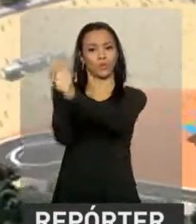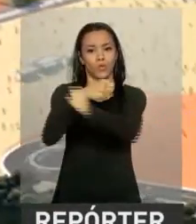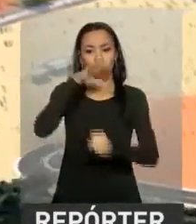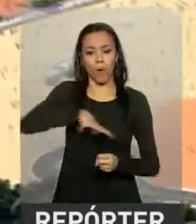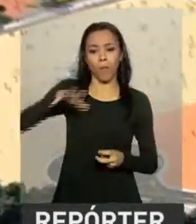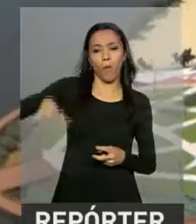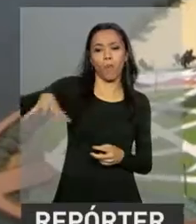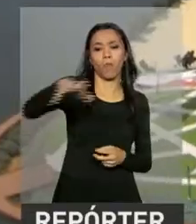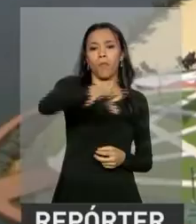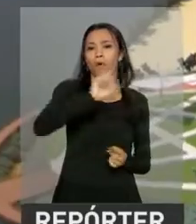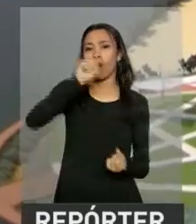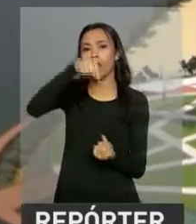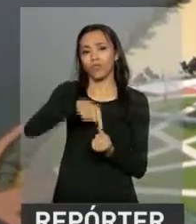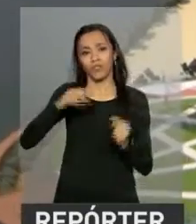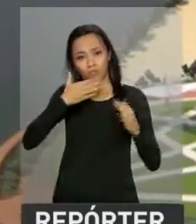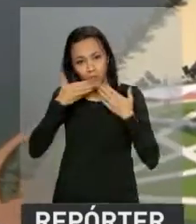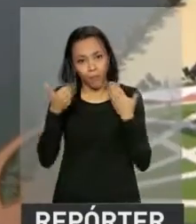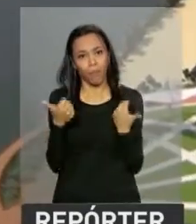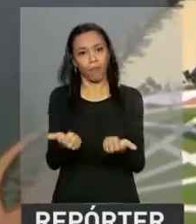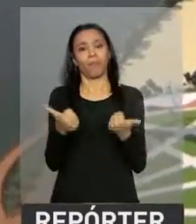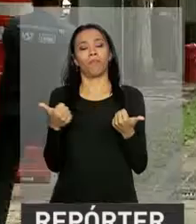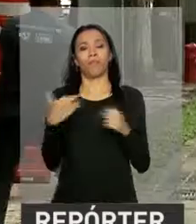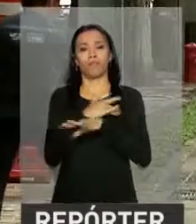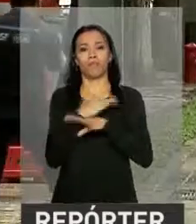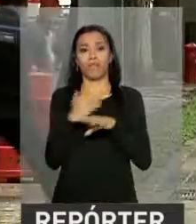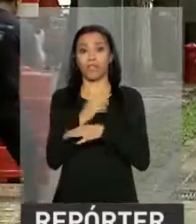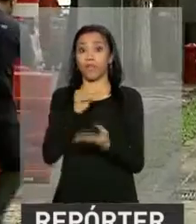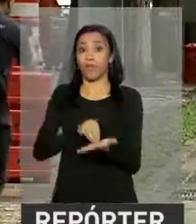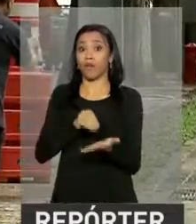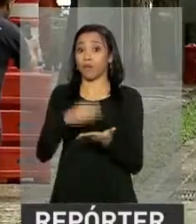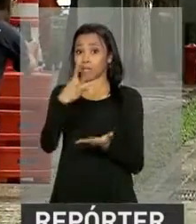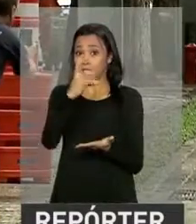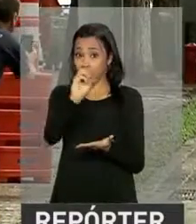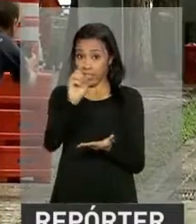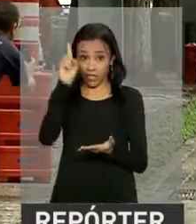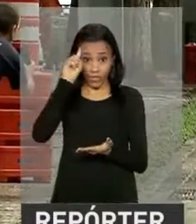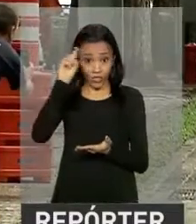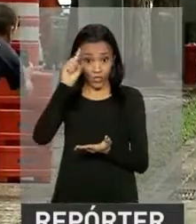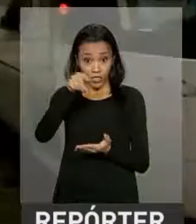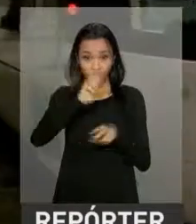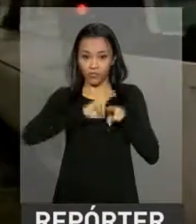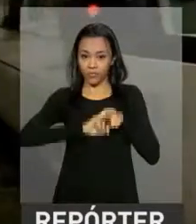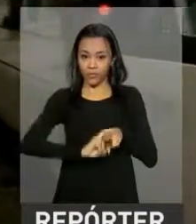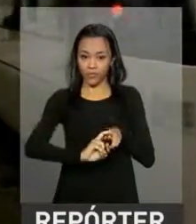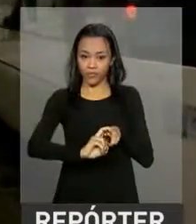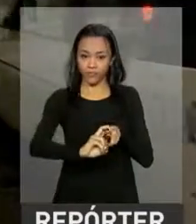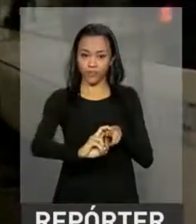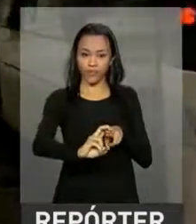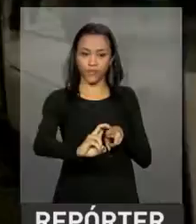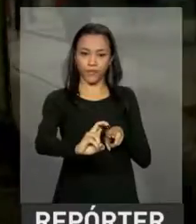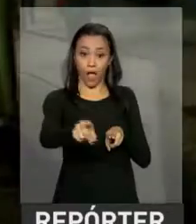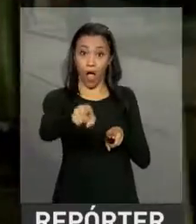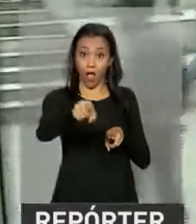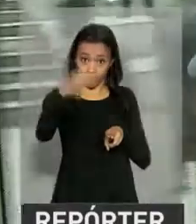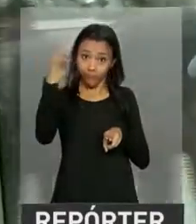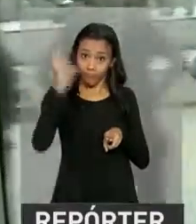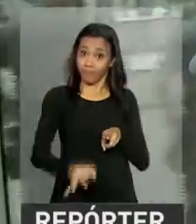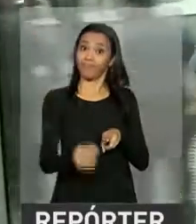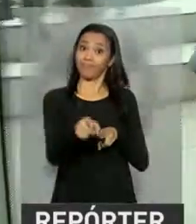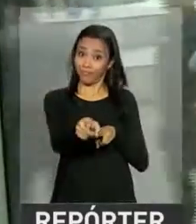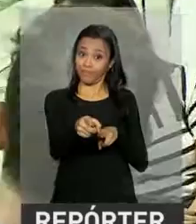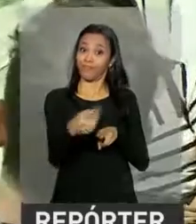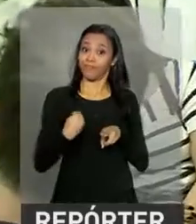infraestrutura para melhorar a cidade. Há 30 dias dos Jogos, o veículo leve sobre trilhos já é uma realidade no centro do